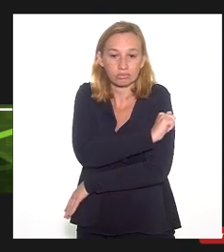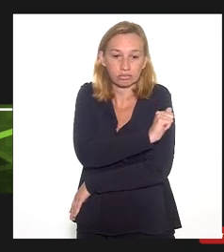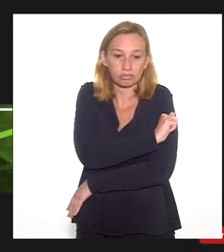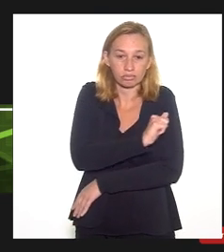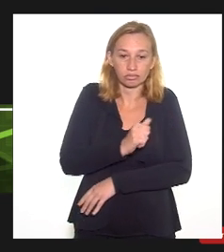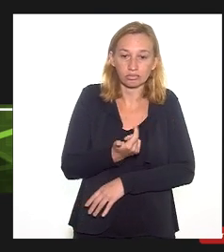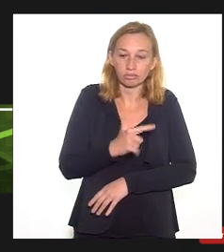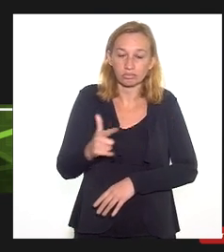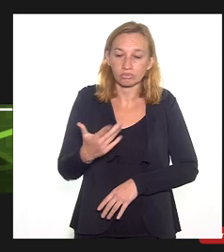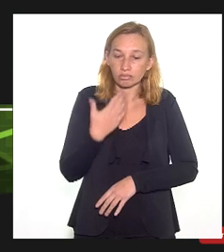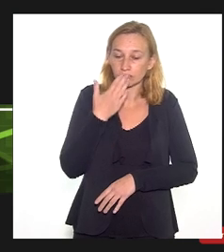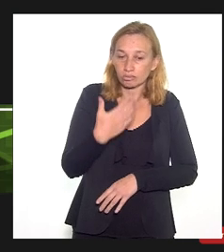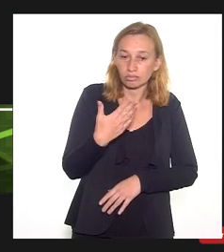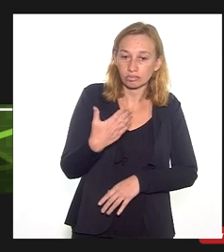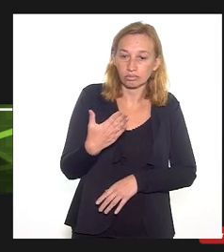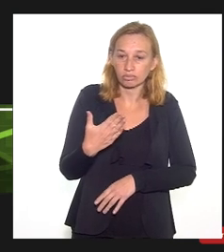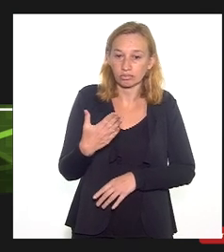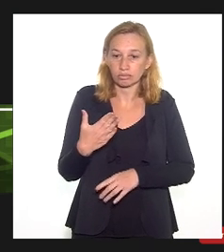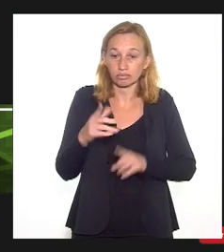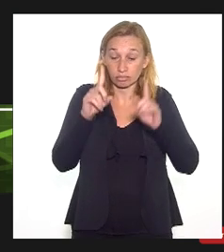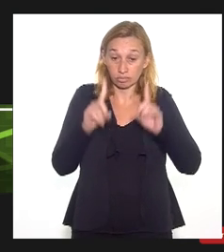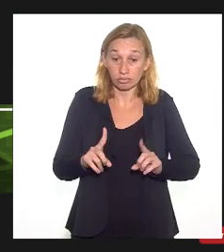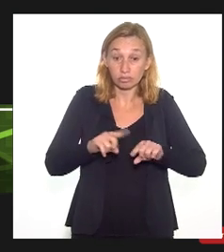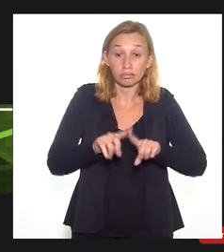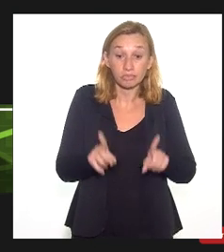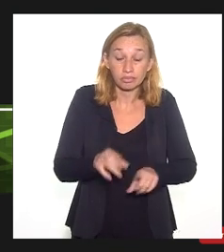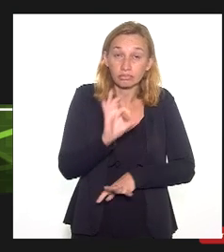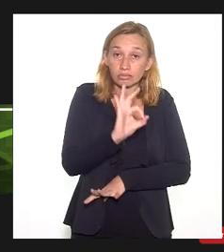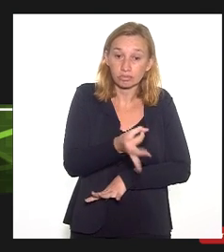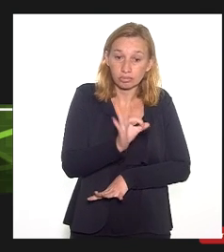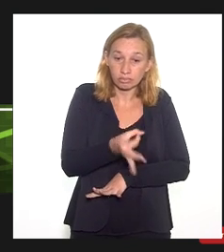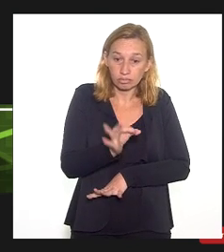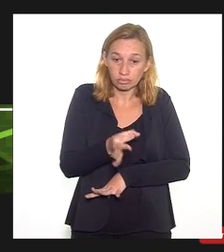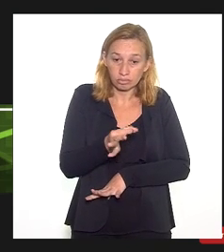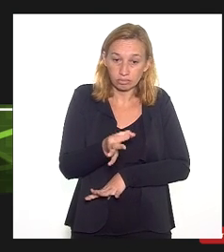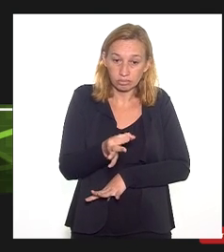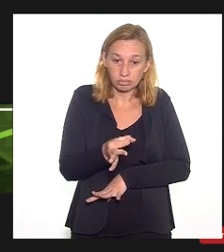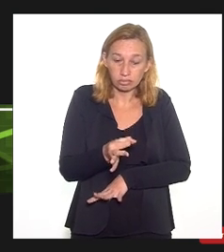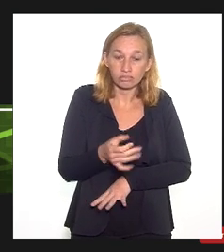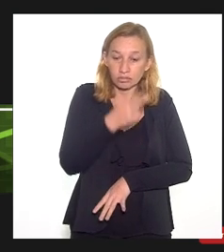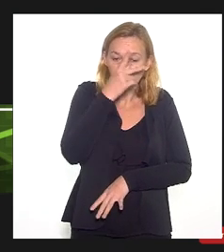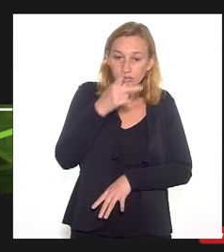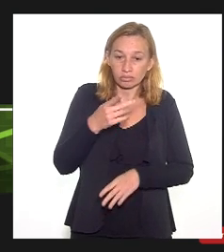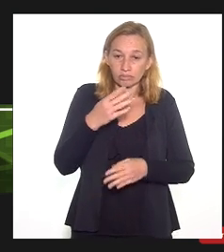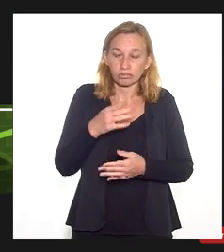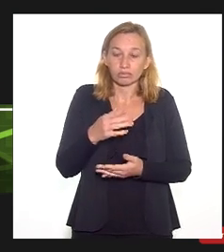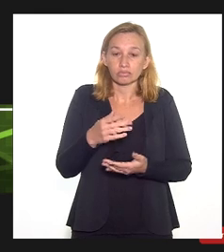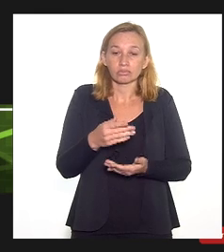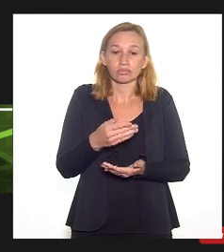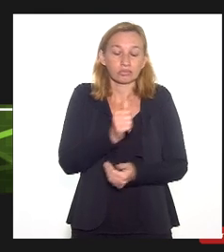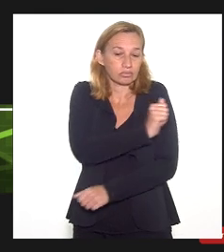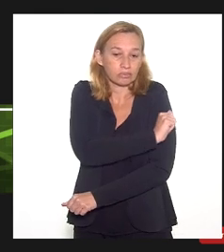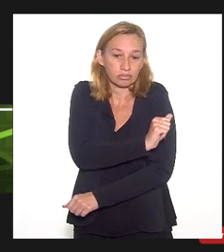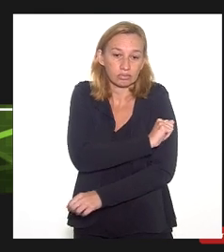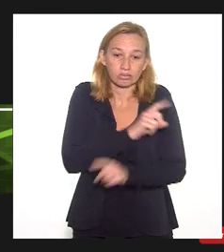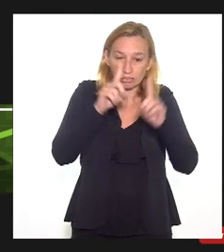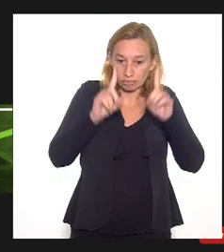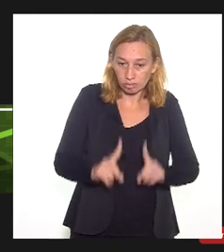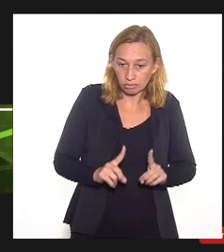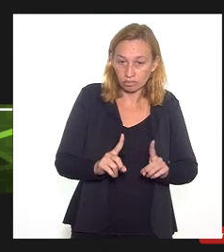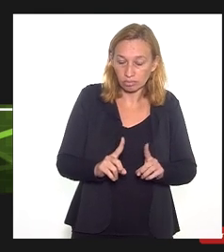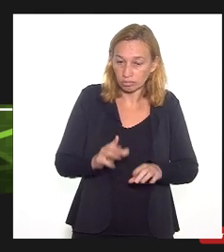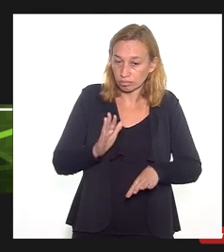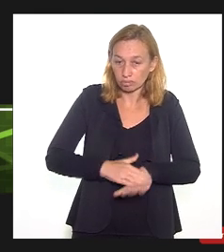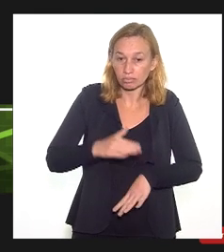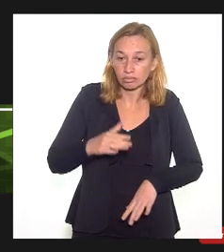sem nenhum tipo de deficiência física mas com toda certeza para os estudantes com deficiência física foi ainda mais e a universidade também